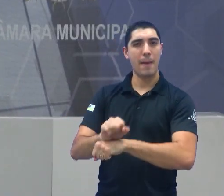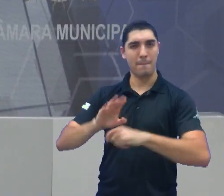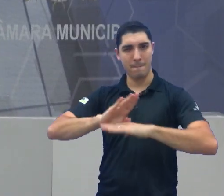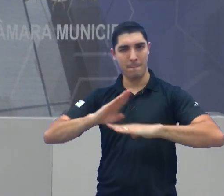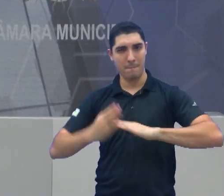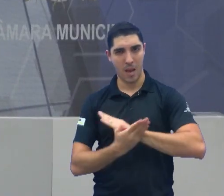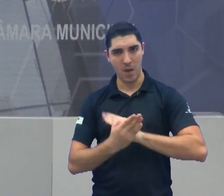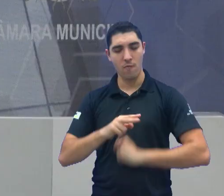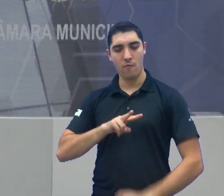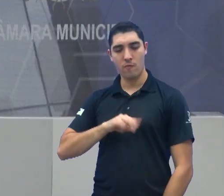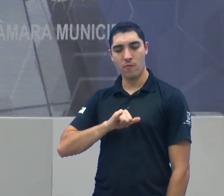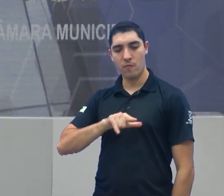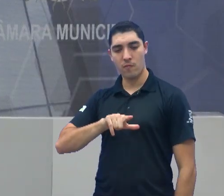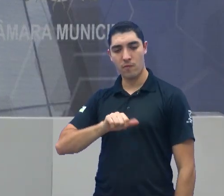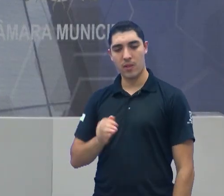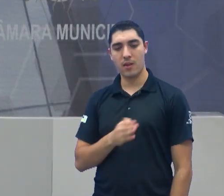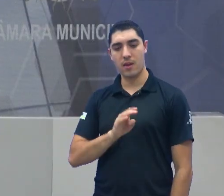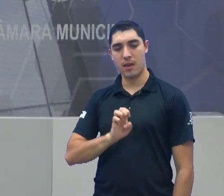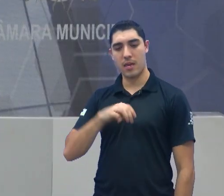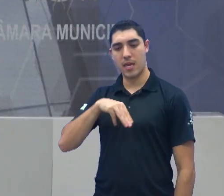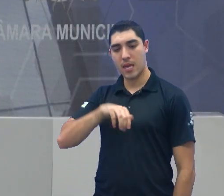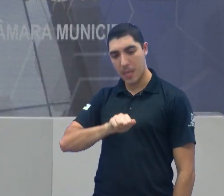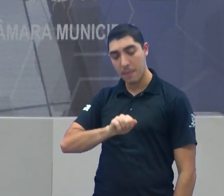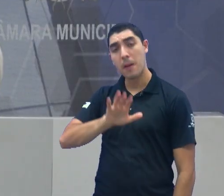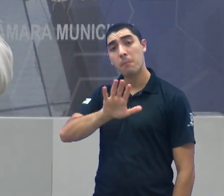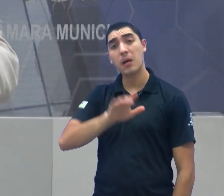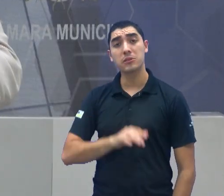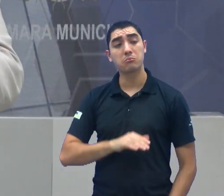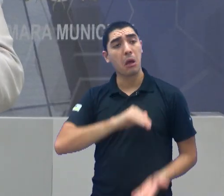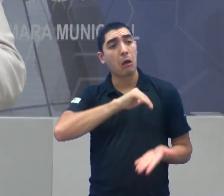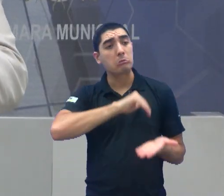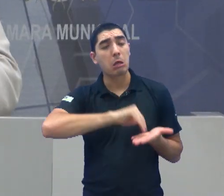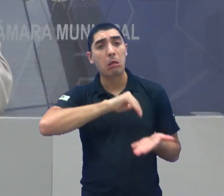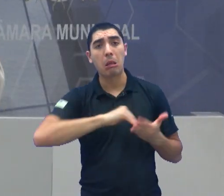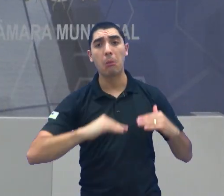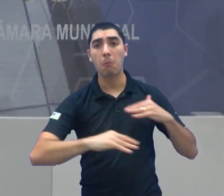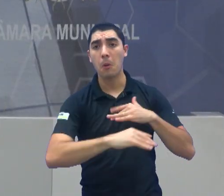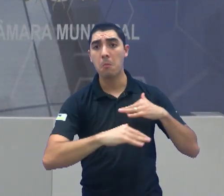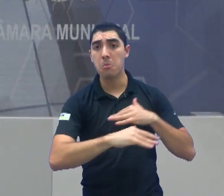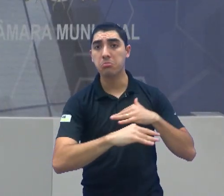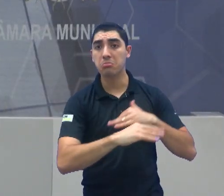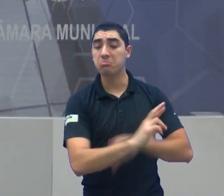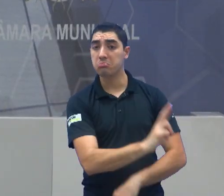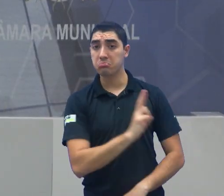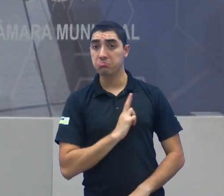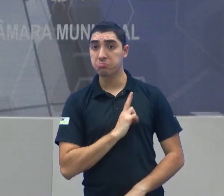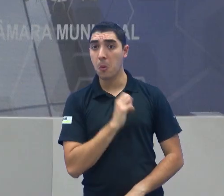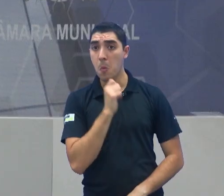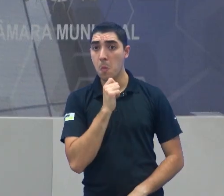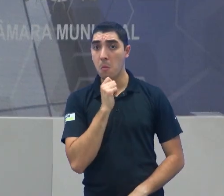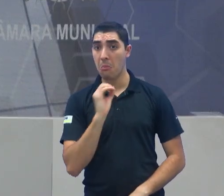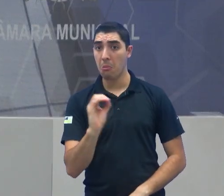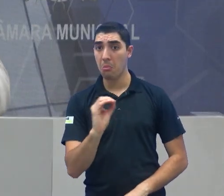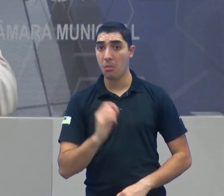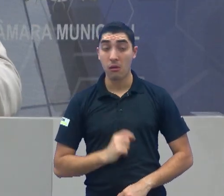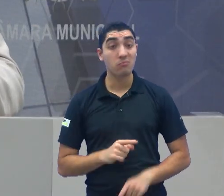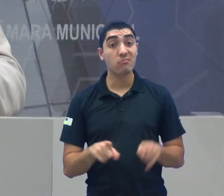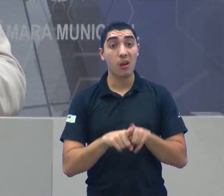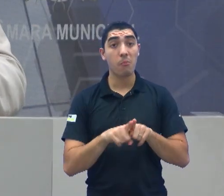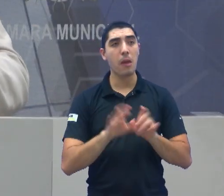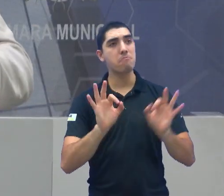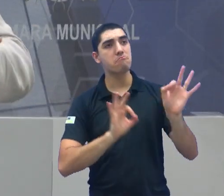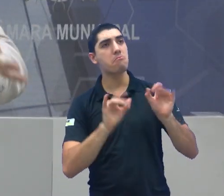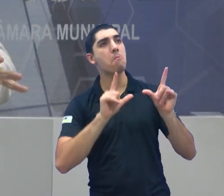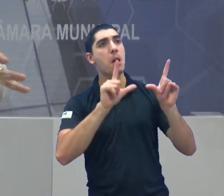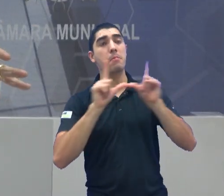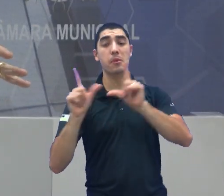presente momento, a Secretaria de Mobilidade não respondeu o ofício e também não realizou o serviço. Por que a gente